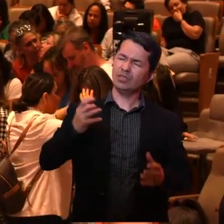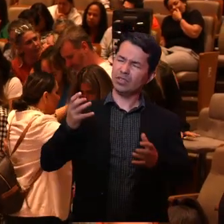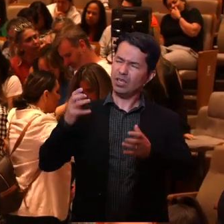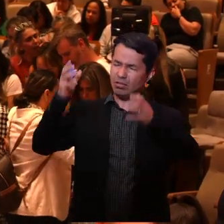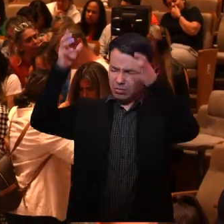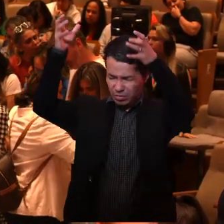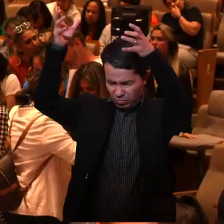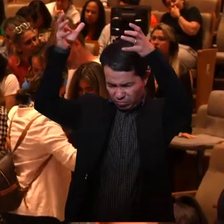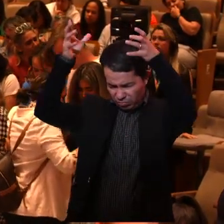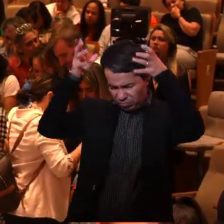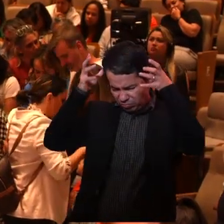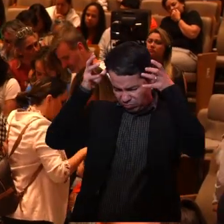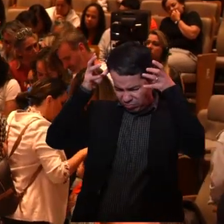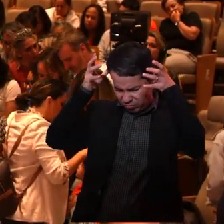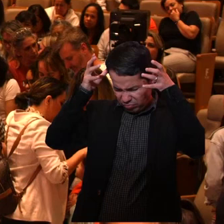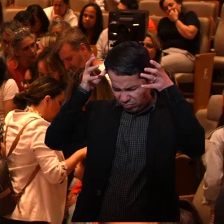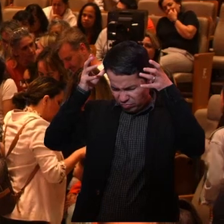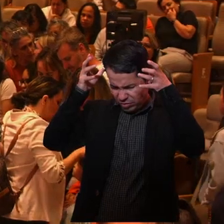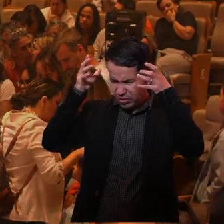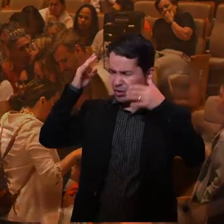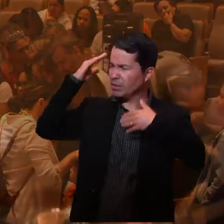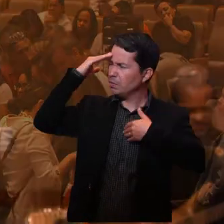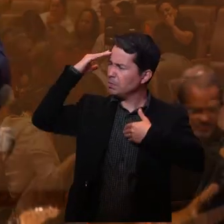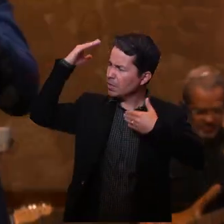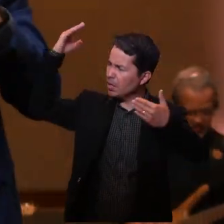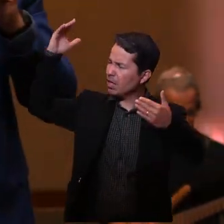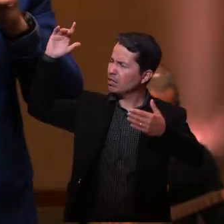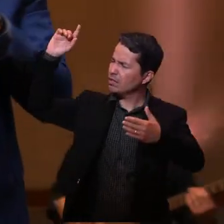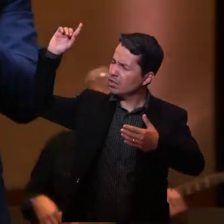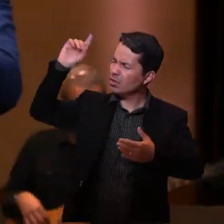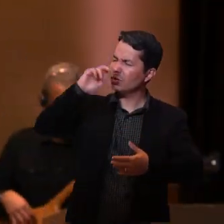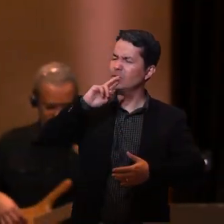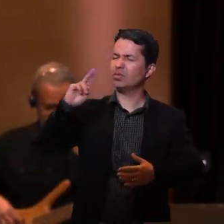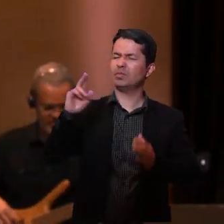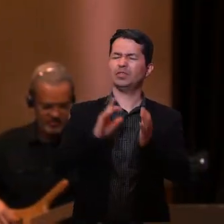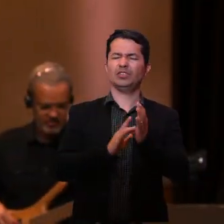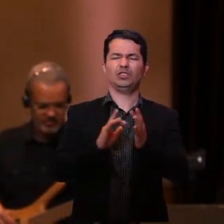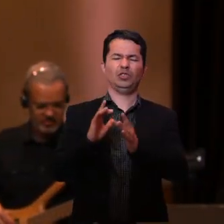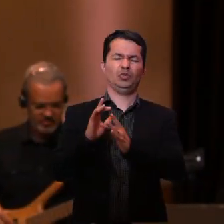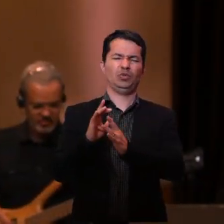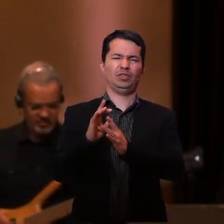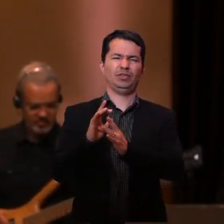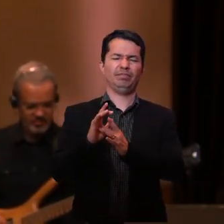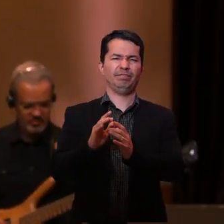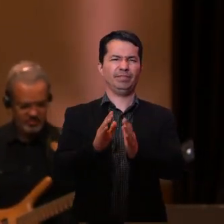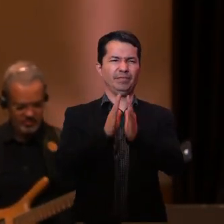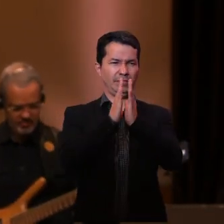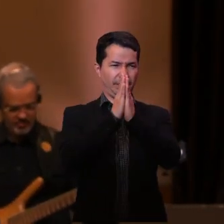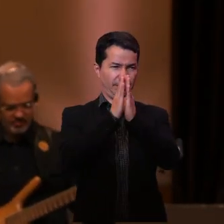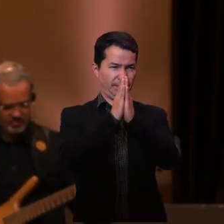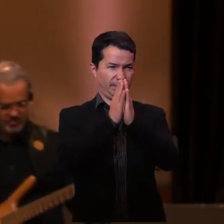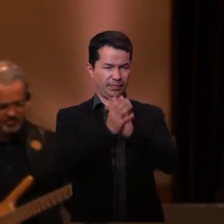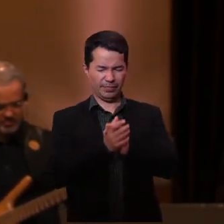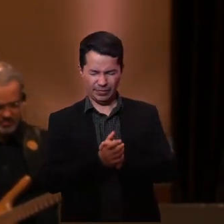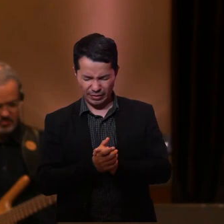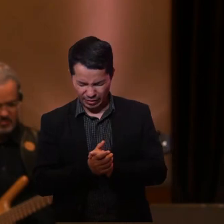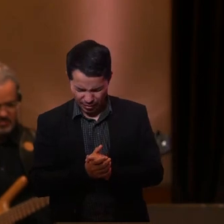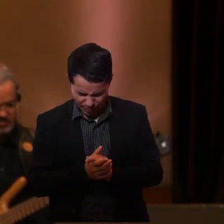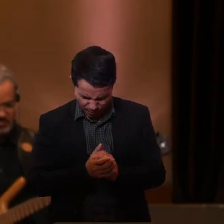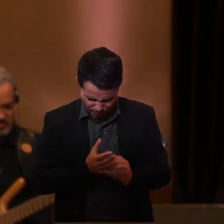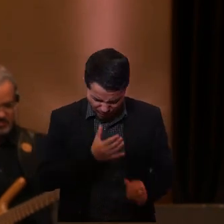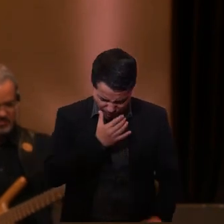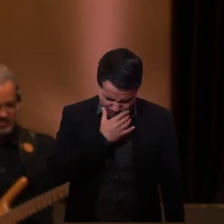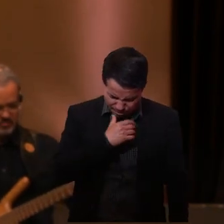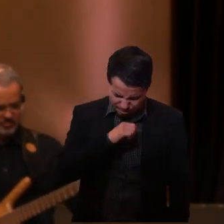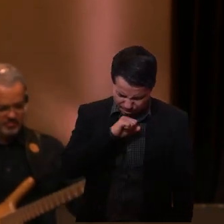Faz assim, Pai, em nome de Jesus. Deixa eu orar por você agora. Pai querido, eu quero clamar na autoridade do